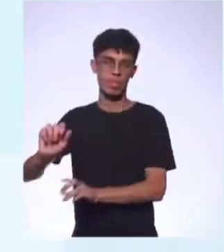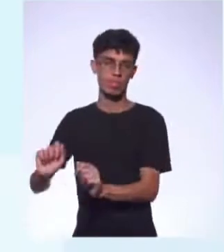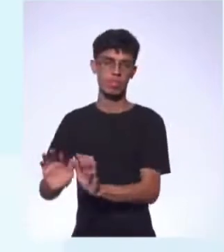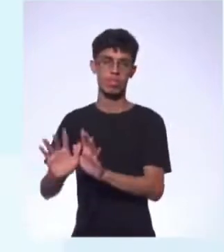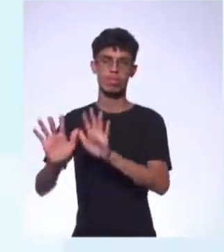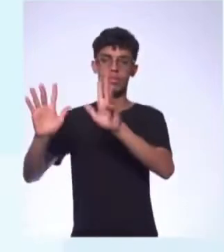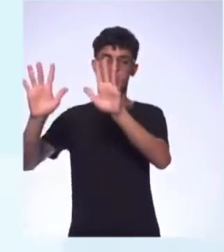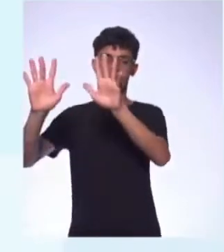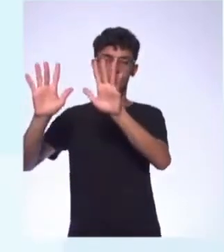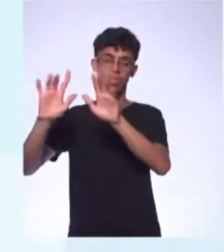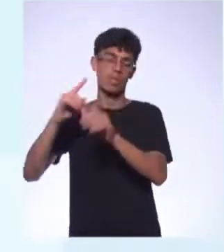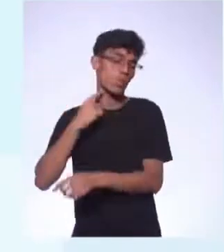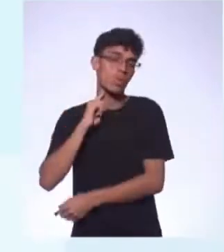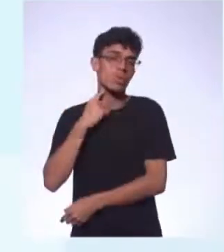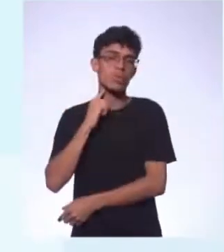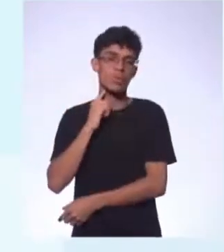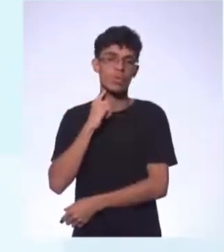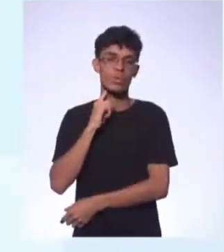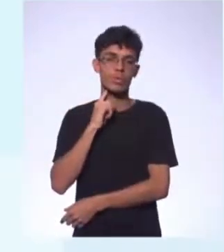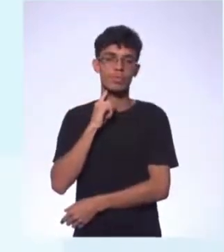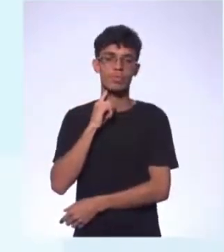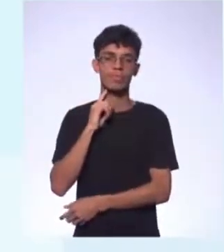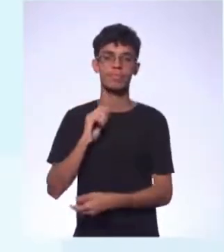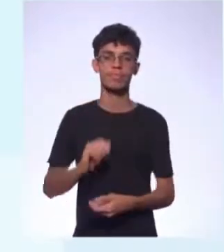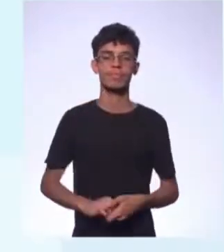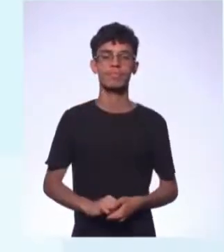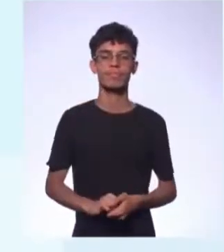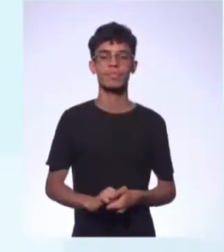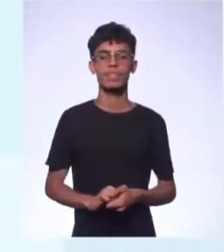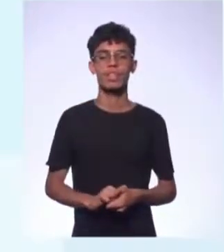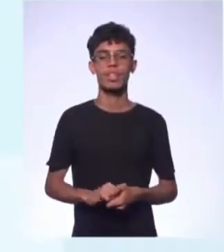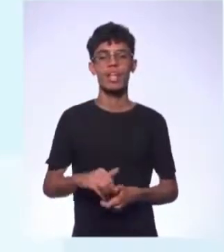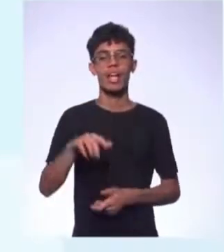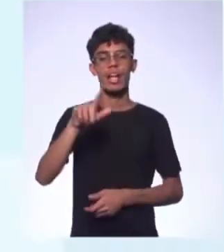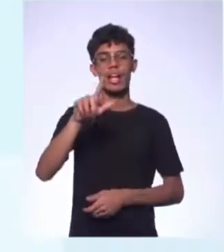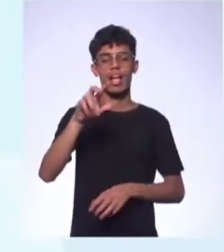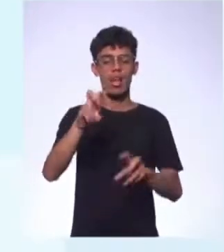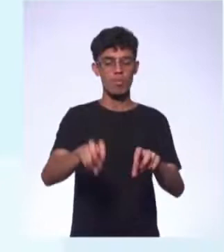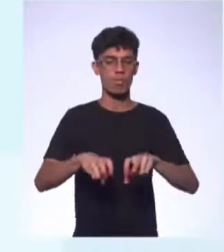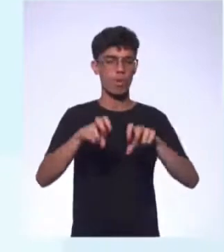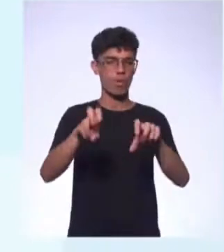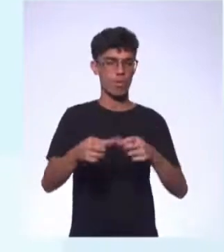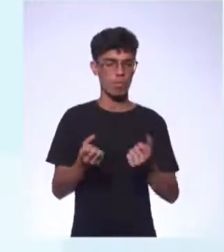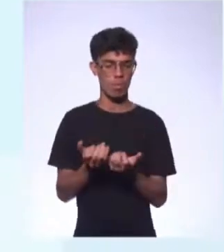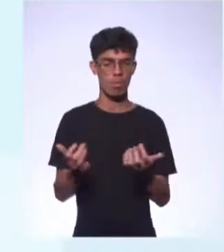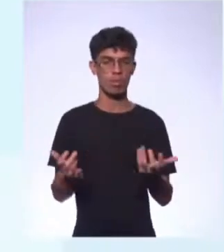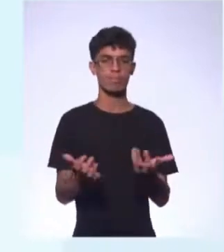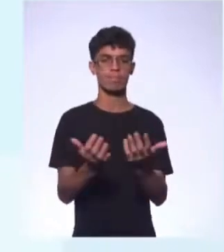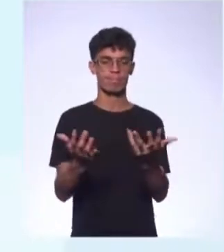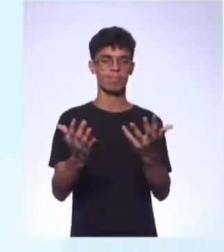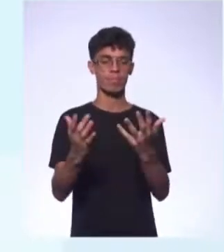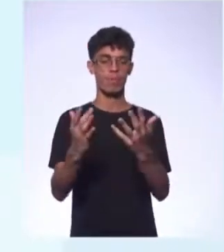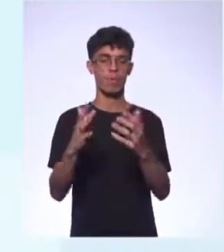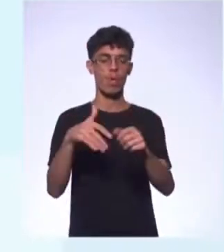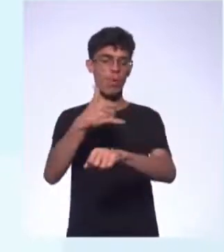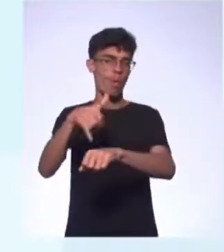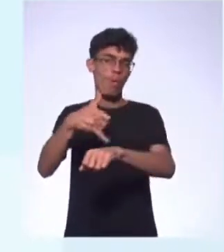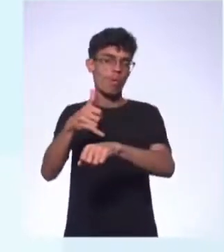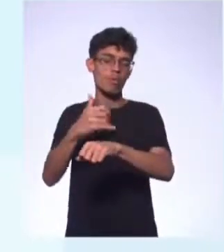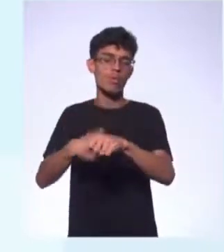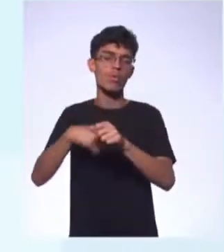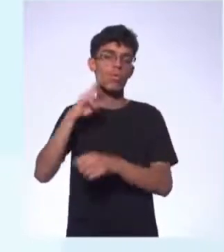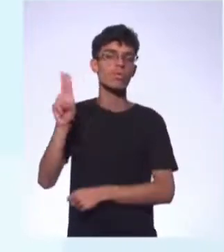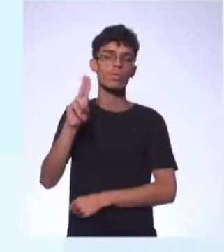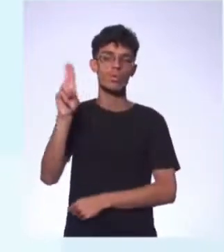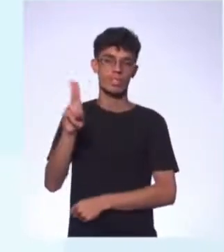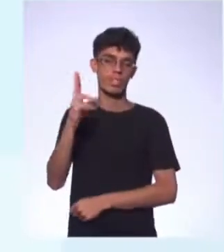As pesticidas, né, que são utilizados aí na lavoura, na agricultura e assim por diante. O óleo de cozinha, né,